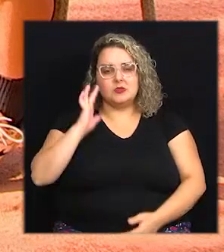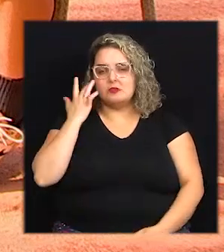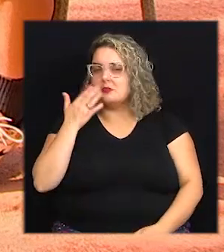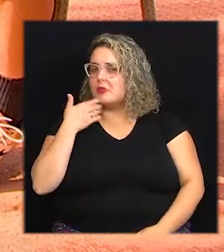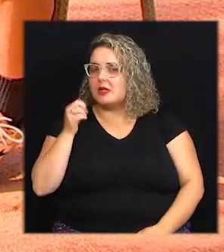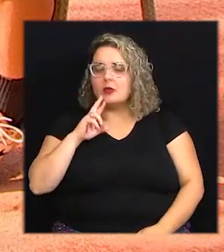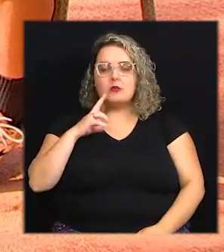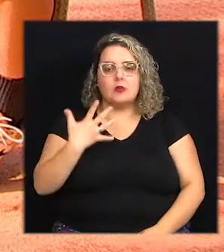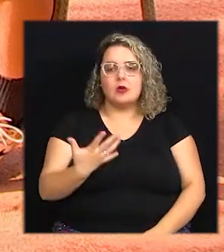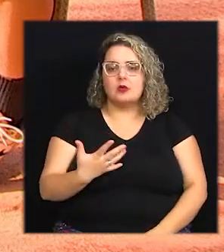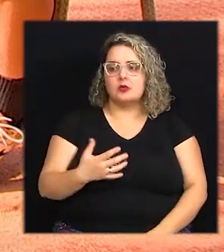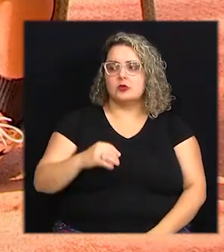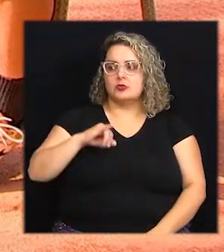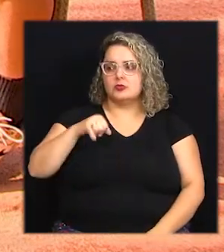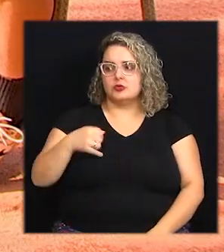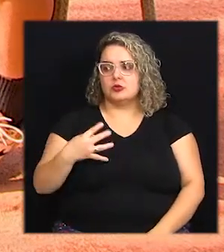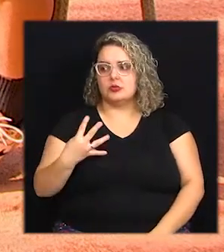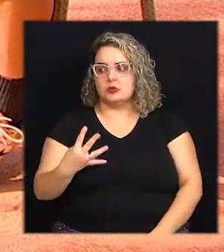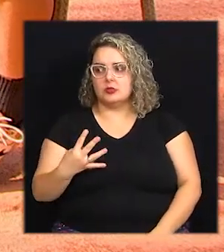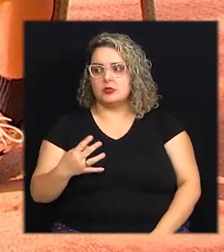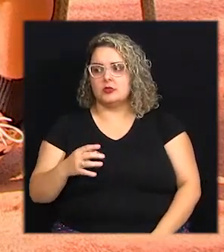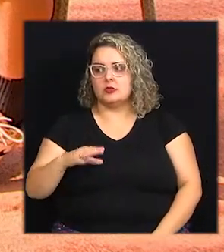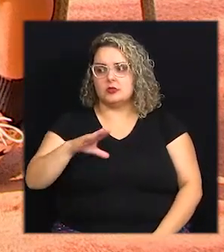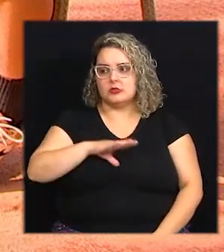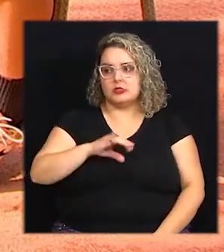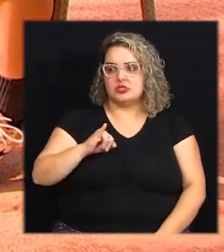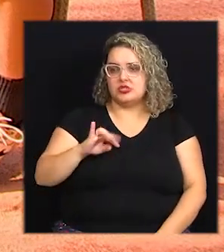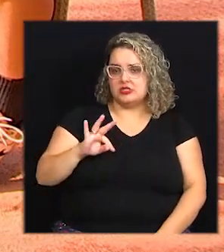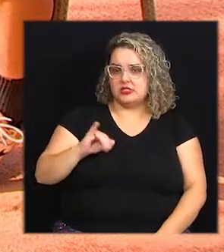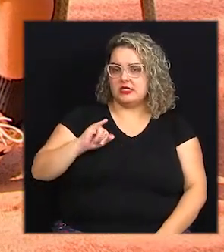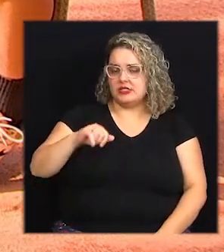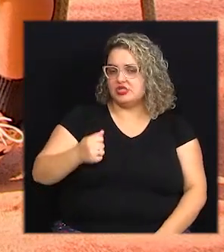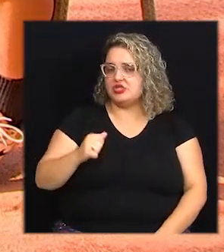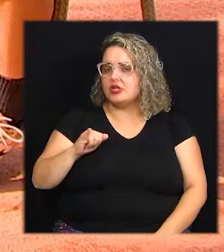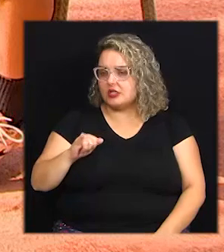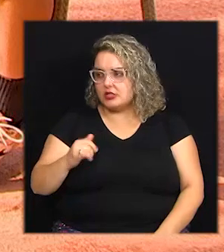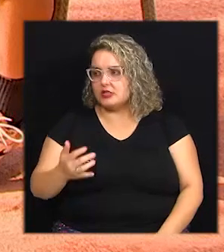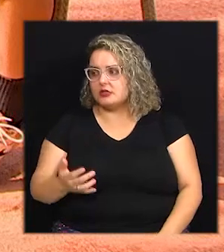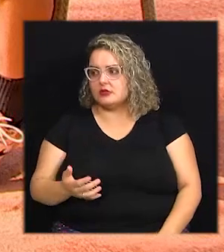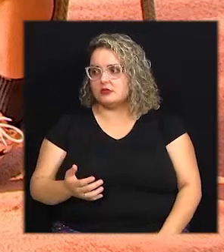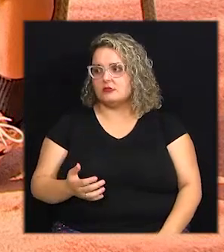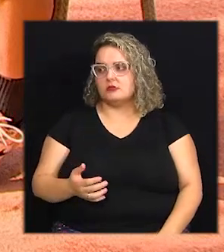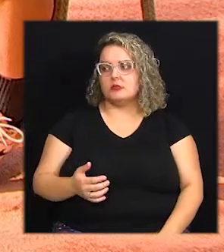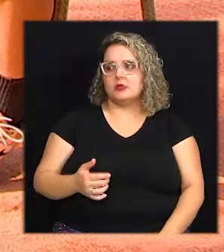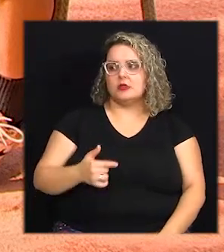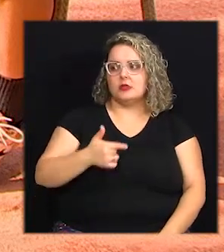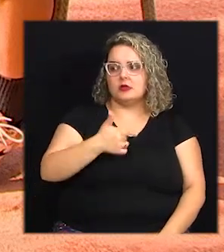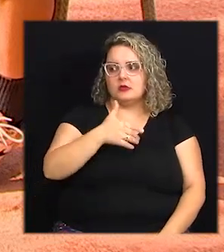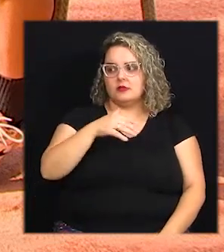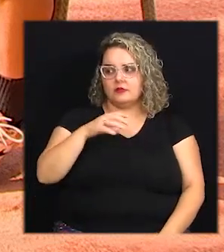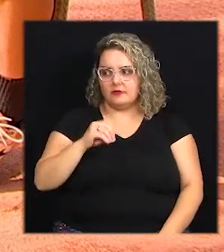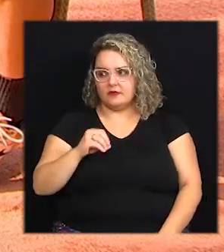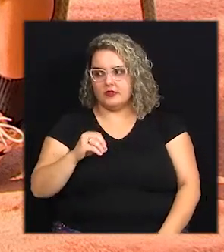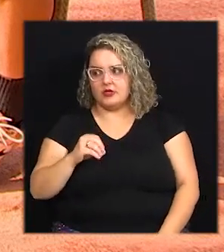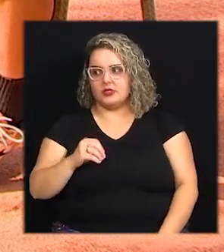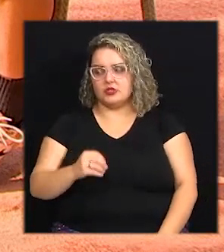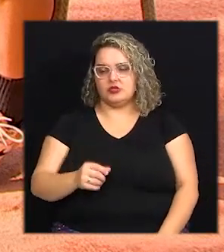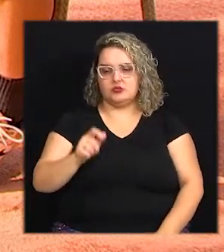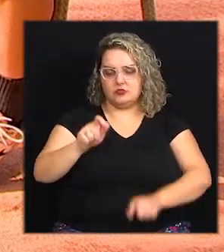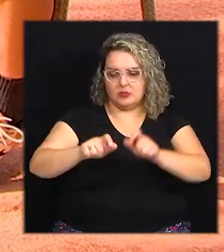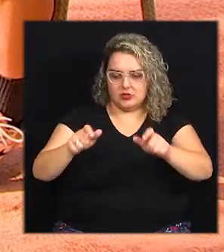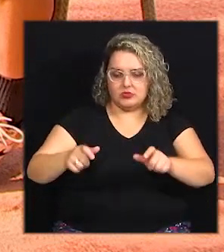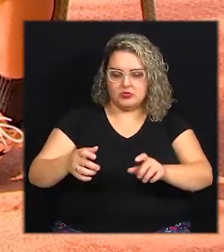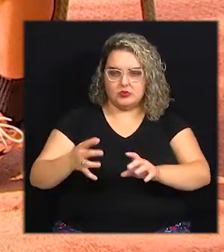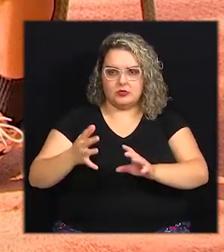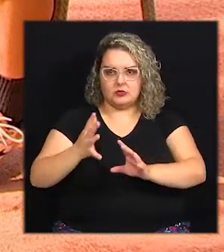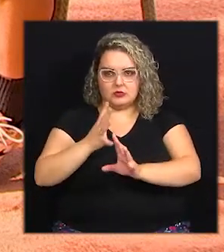assim foi num J4 que eu fui jogar em Itajaí, que eu fui pra lá dando 20 de alternate, tinha 20 pessoas na minha